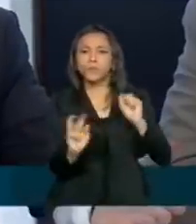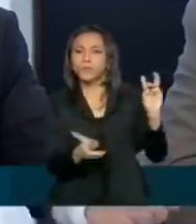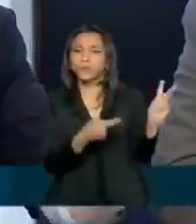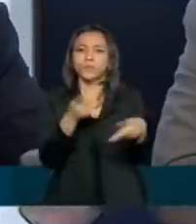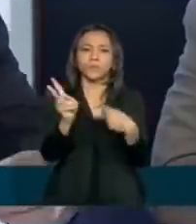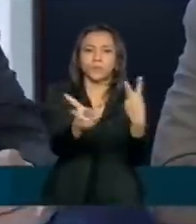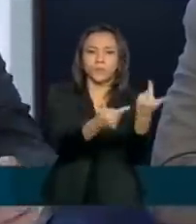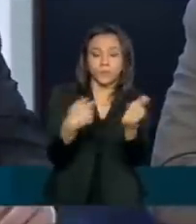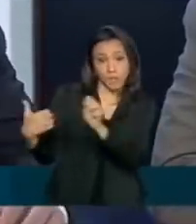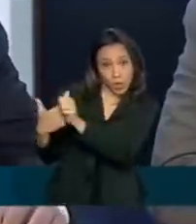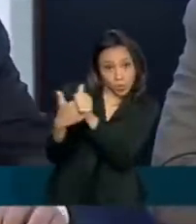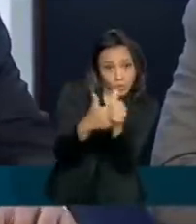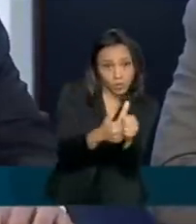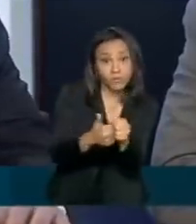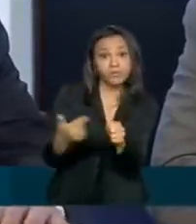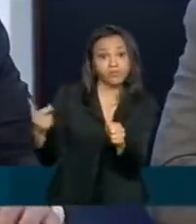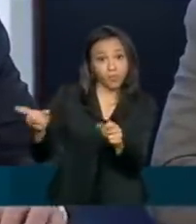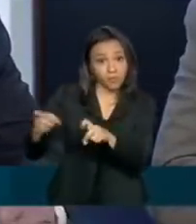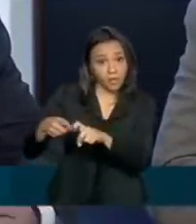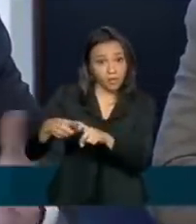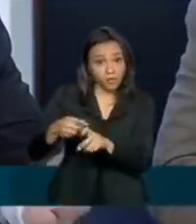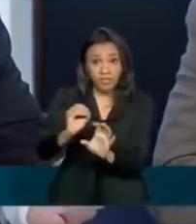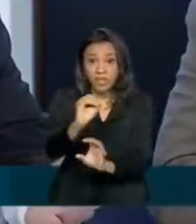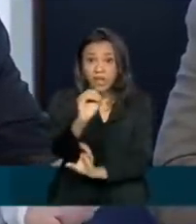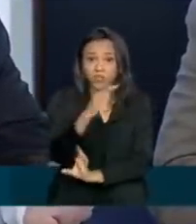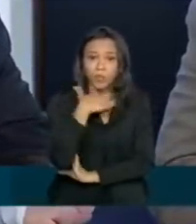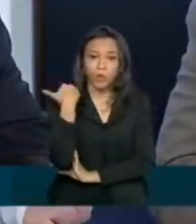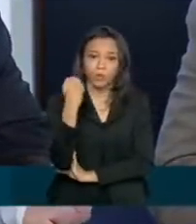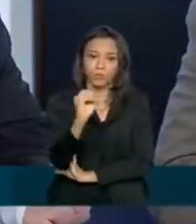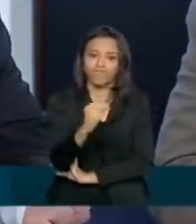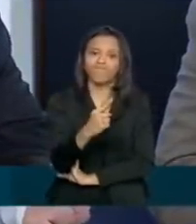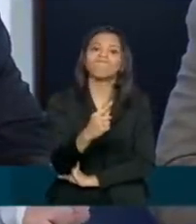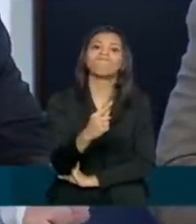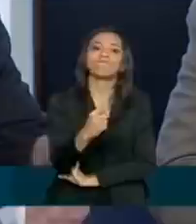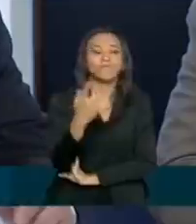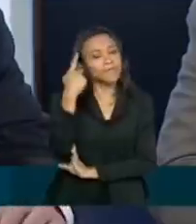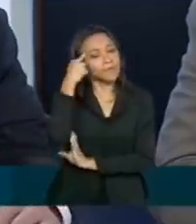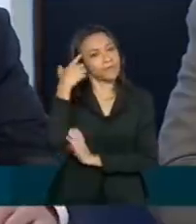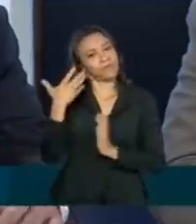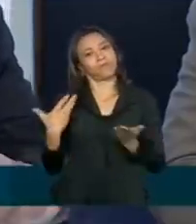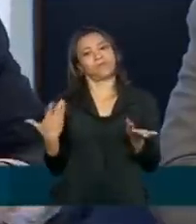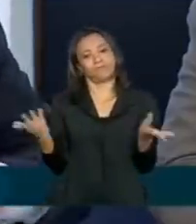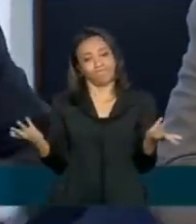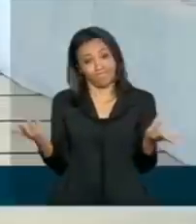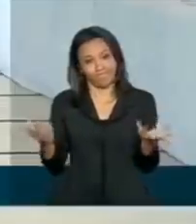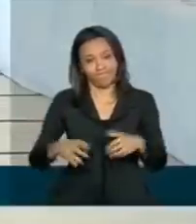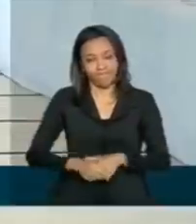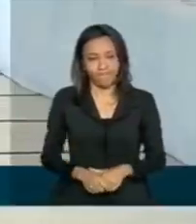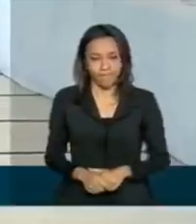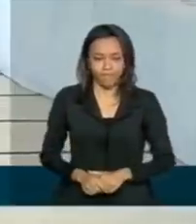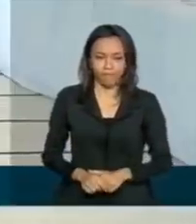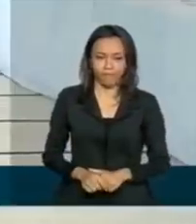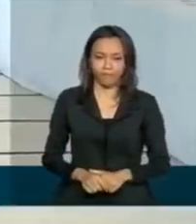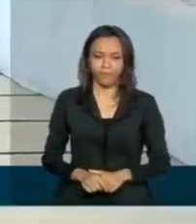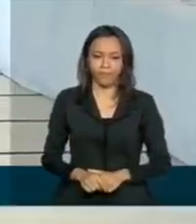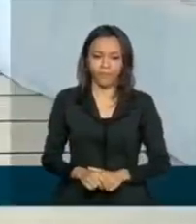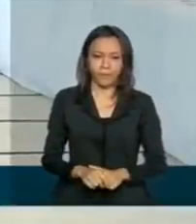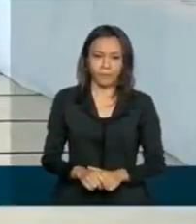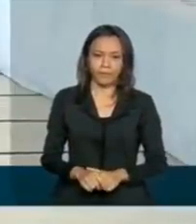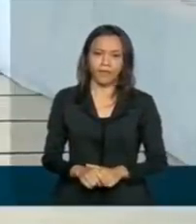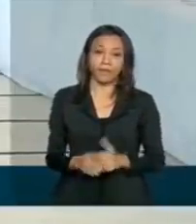para o médico se precisar se tratar. 0 mortes. Então, tem que pensar nisso, né? Bem,